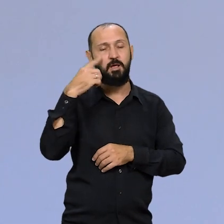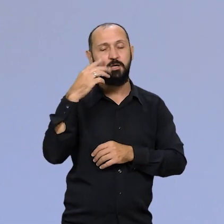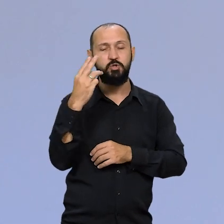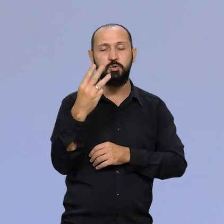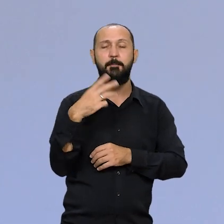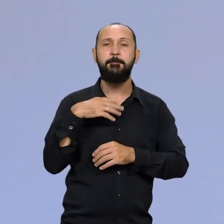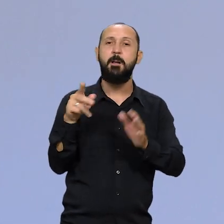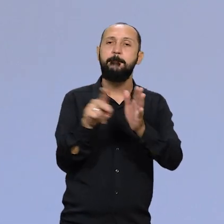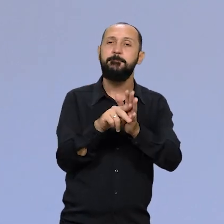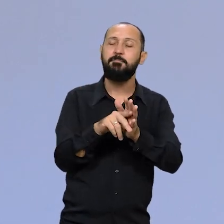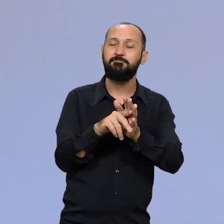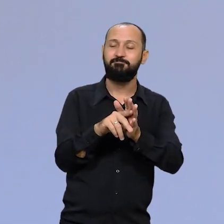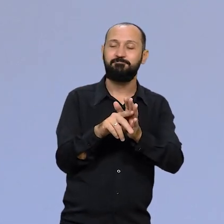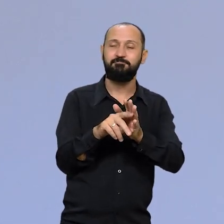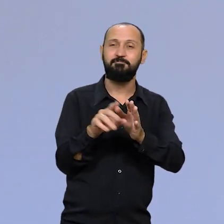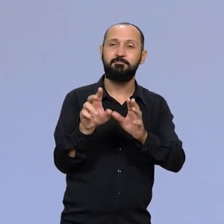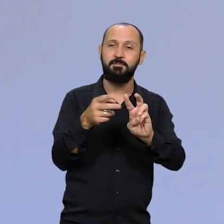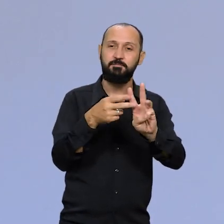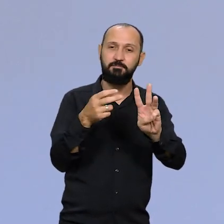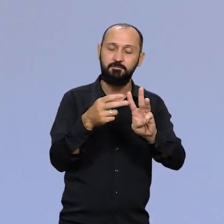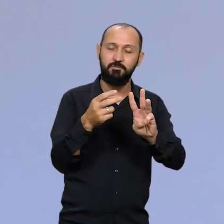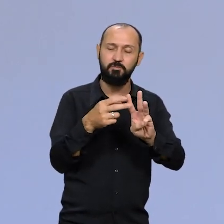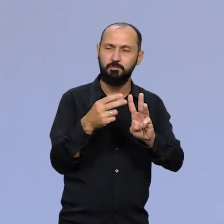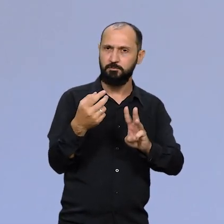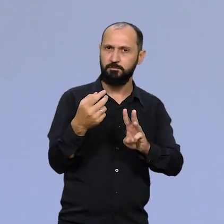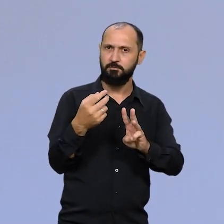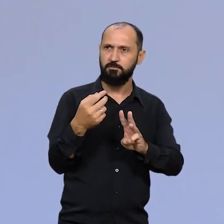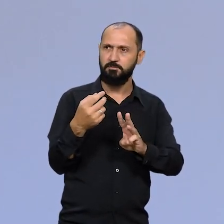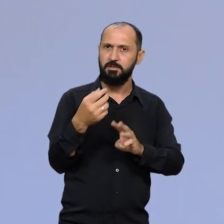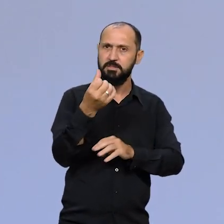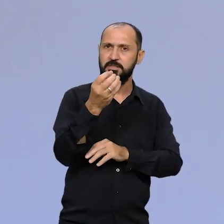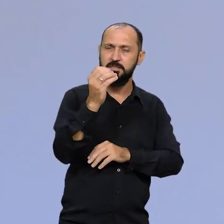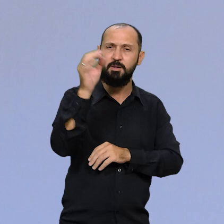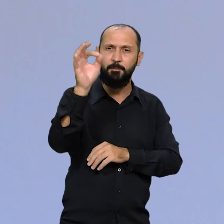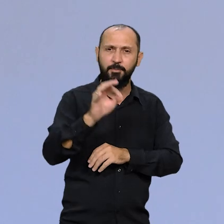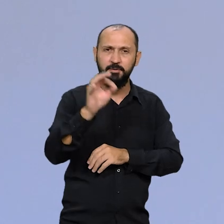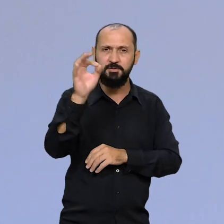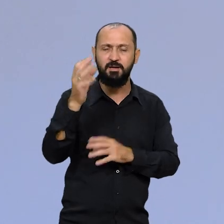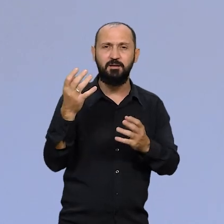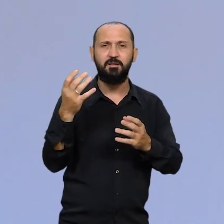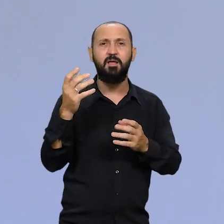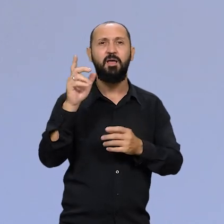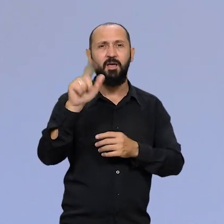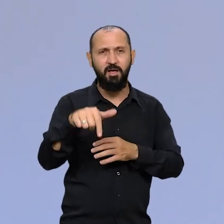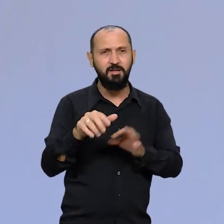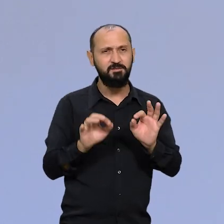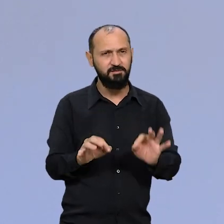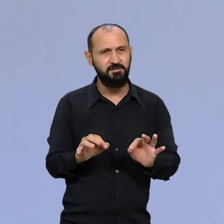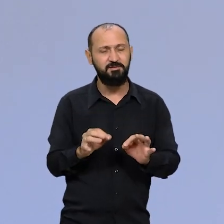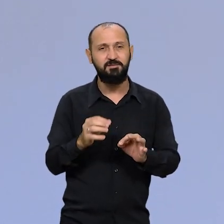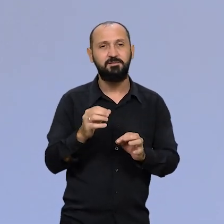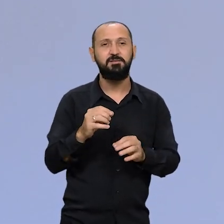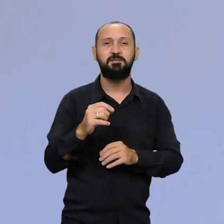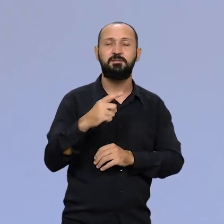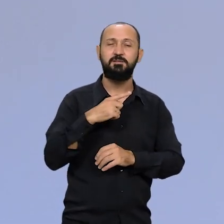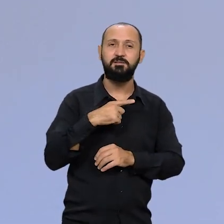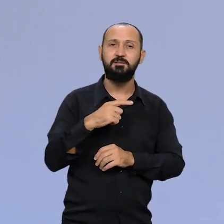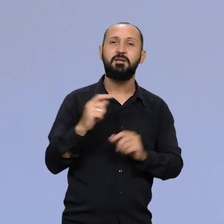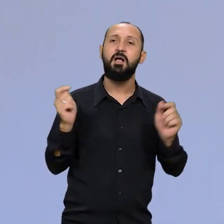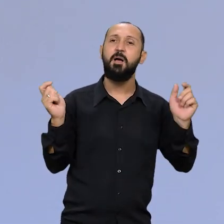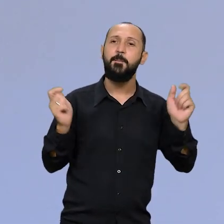que pode chegar a 30% do território nacional. E uma curiosidade, no final do ano passado, os nossos